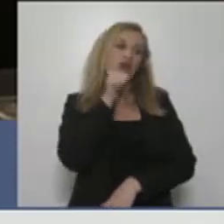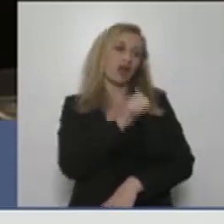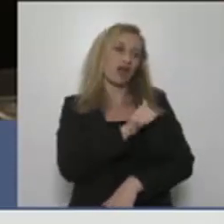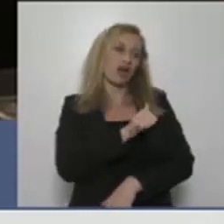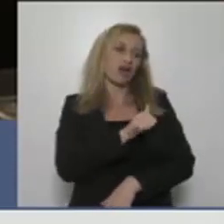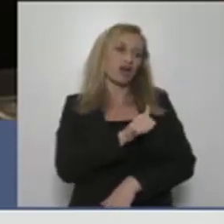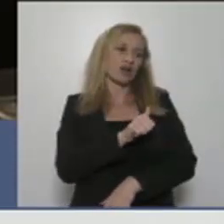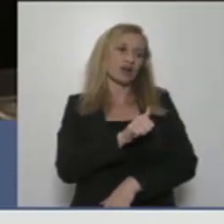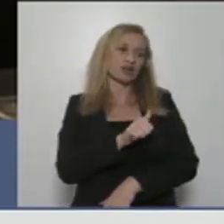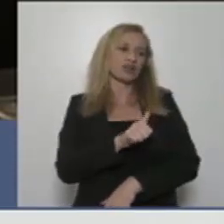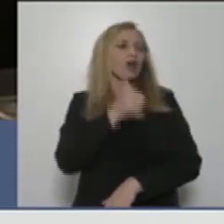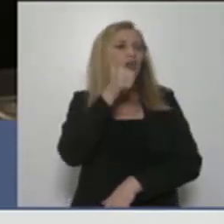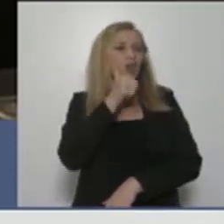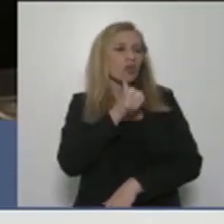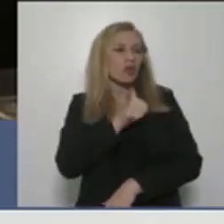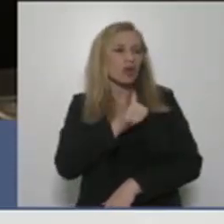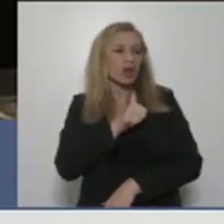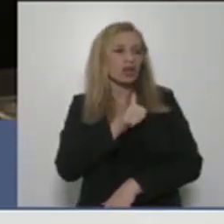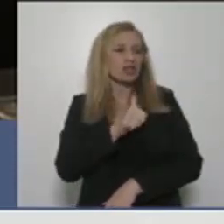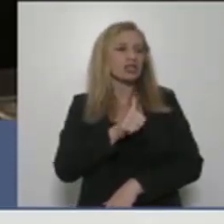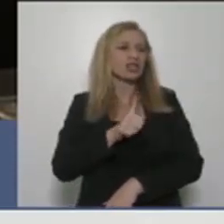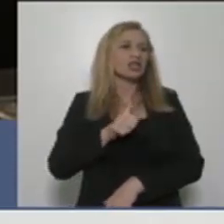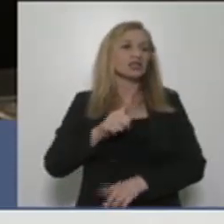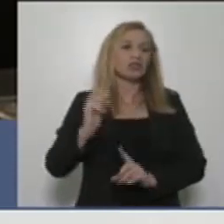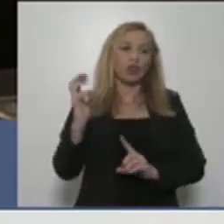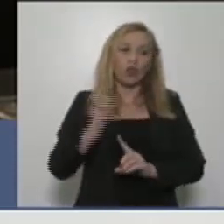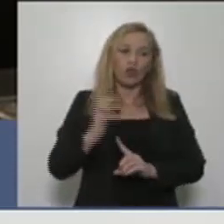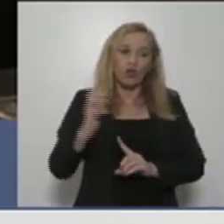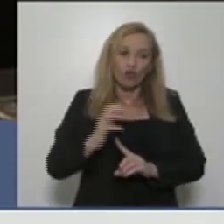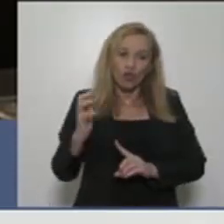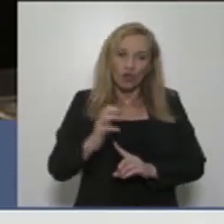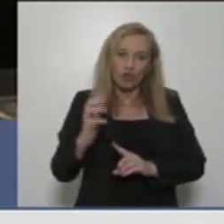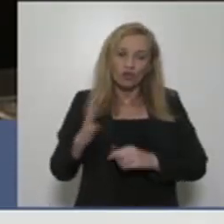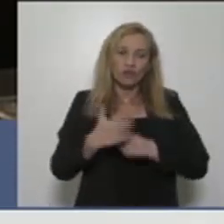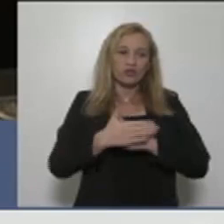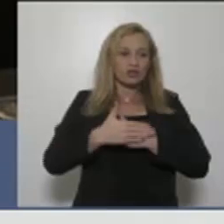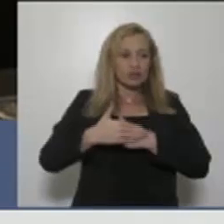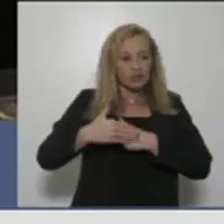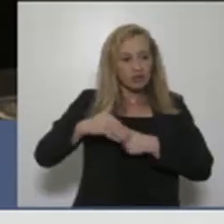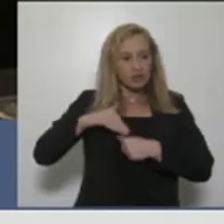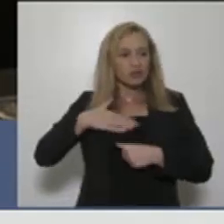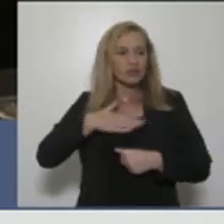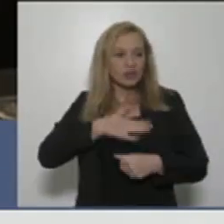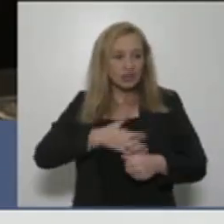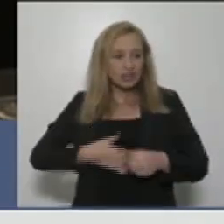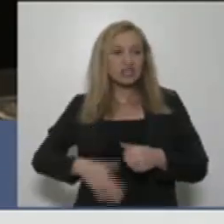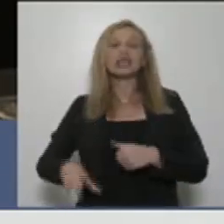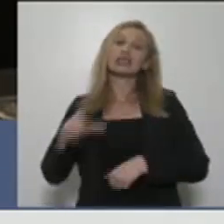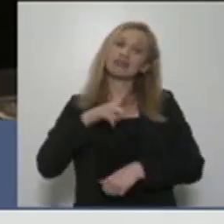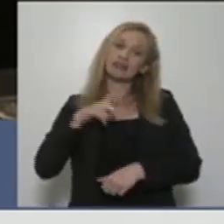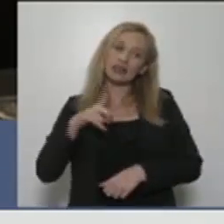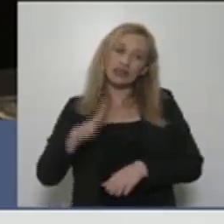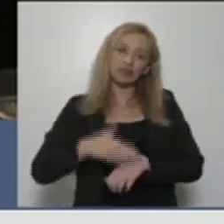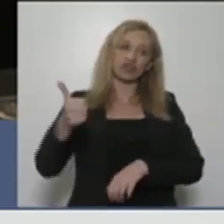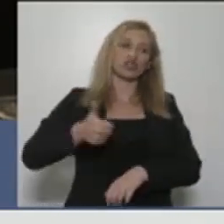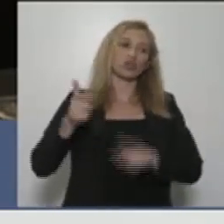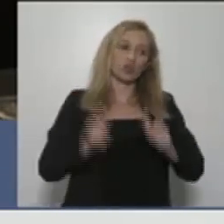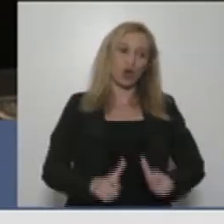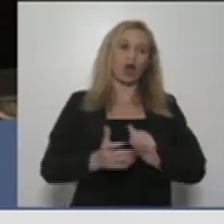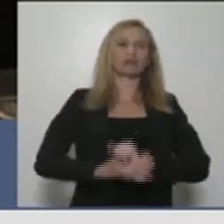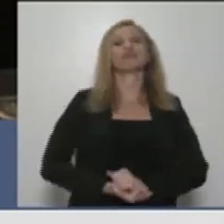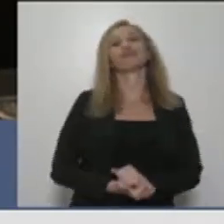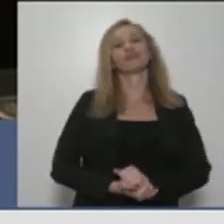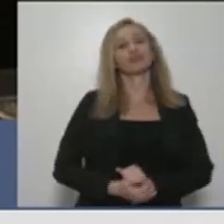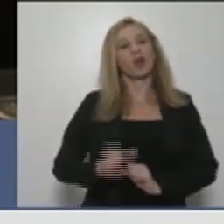que são essas mulheres que estão sendo assediadas, que elas tenham um espaço de dignidade. Pode falar,